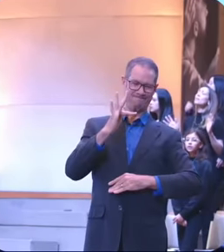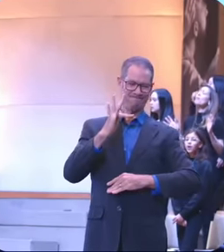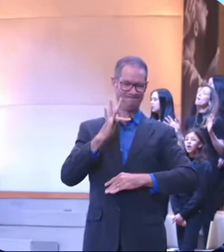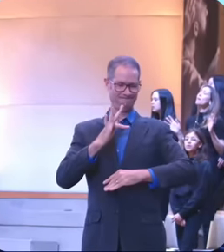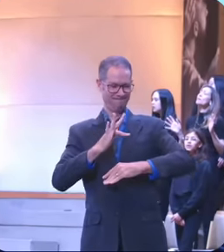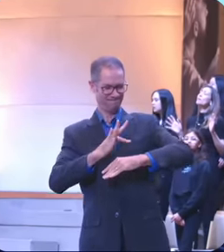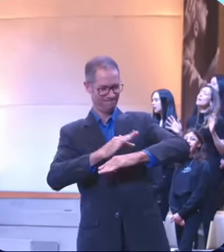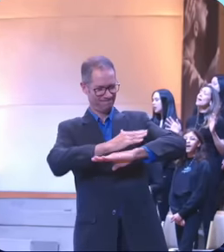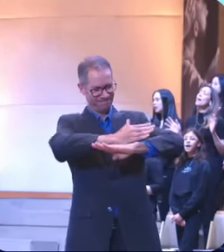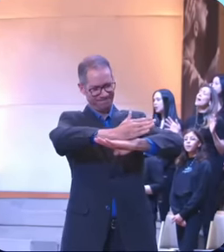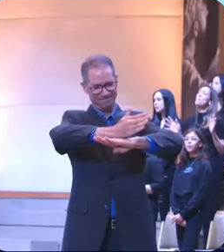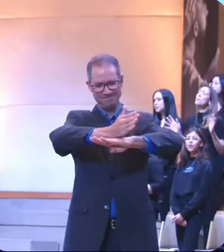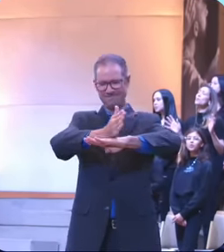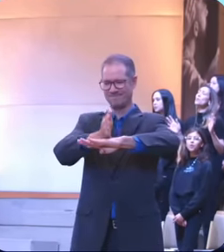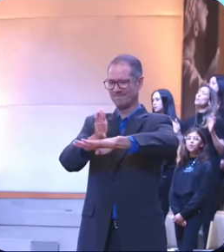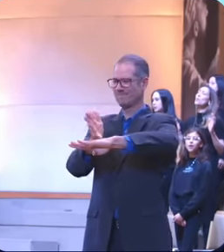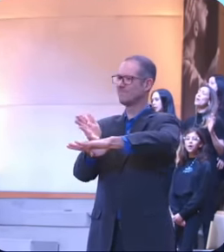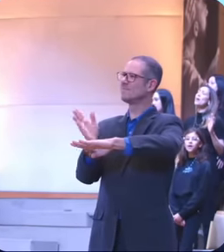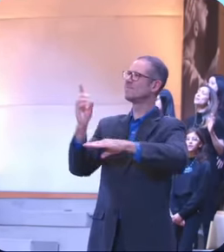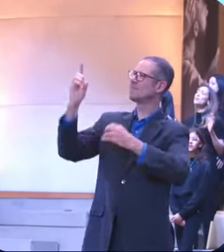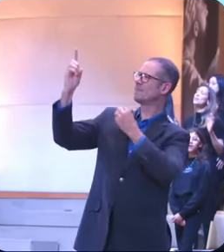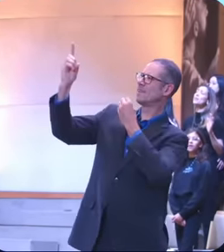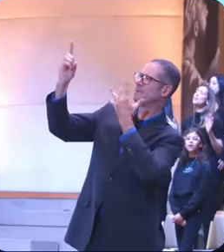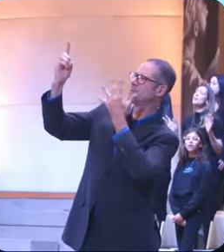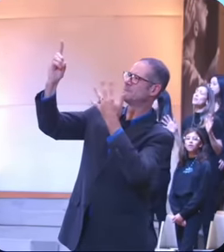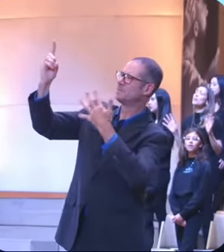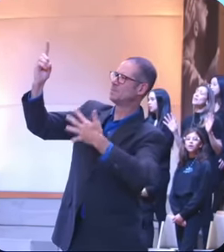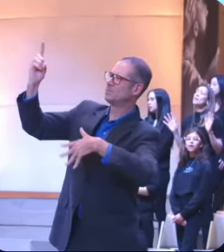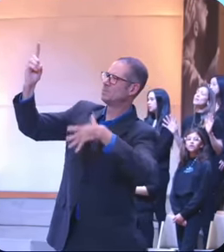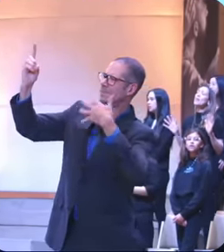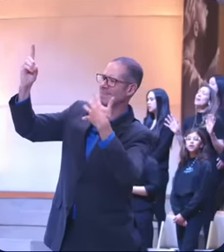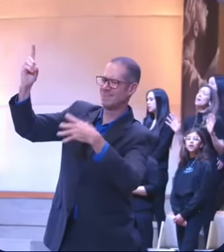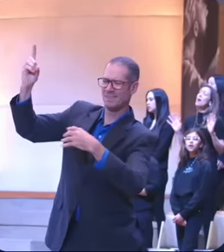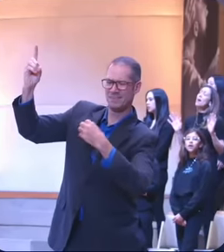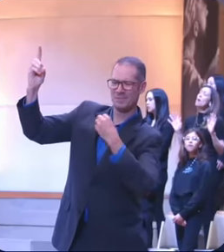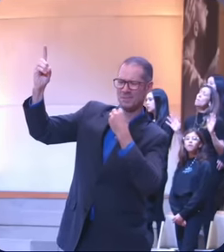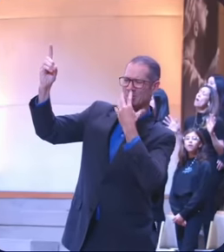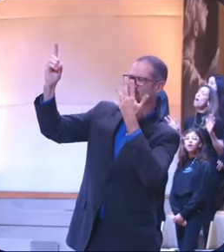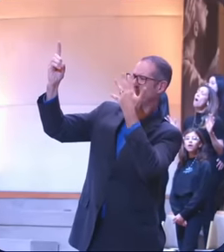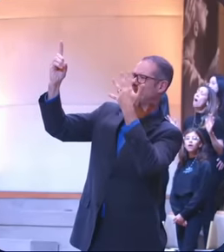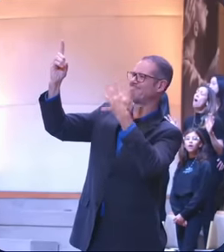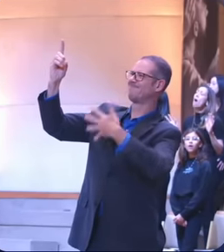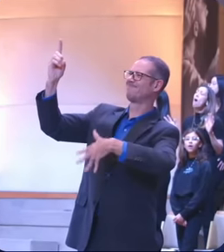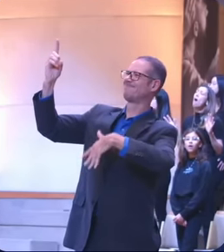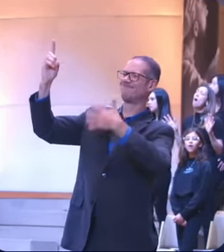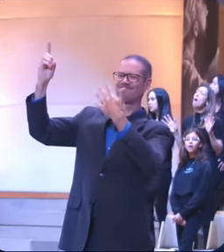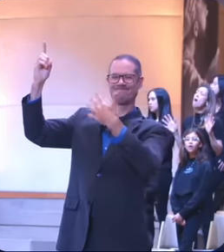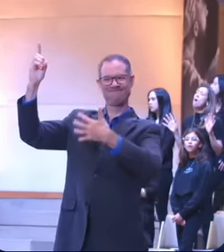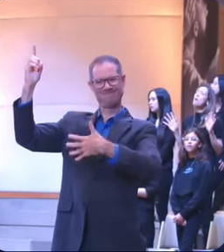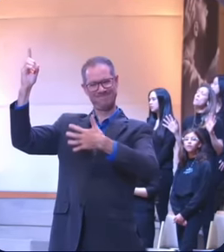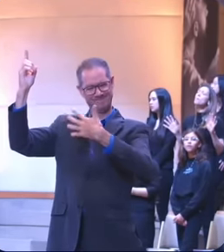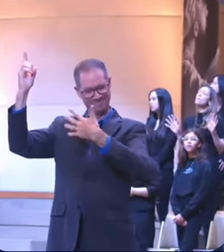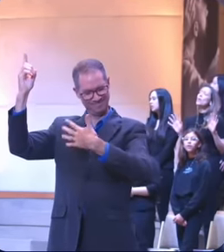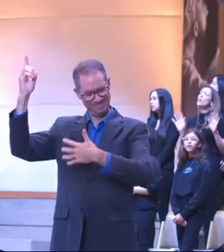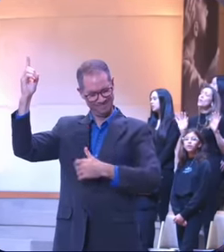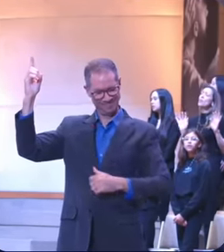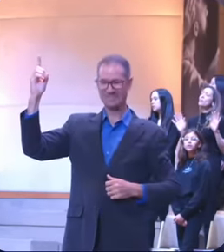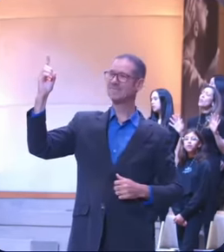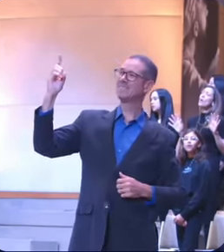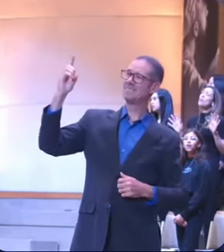tempo, em todo tempo tu és tão, tão bom.